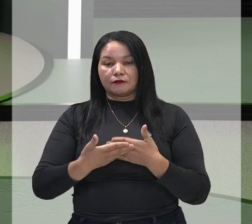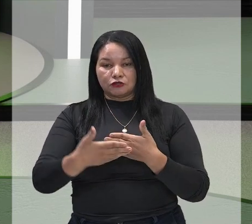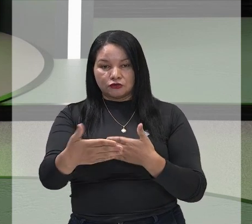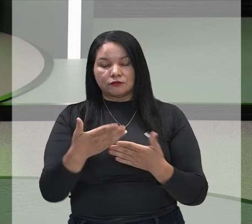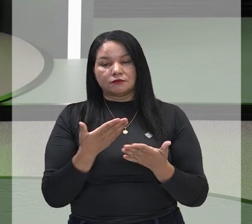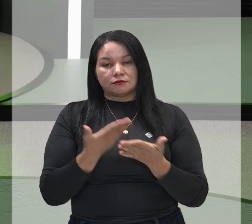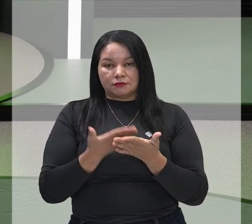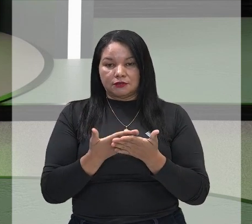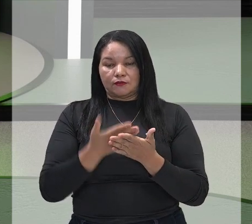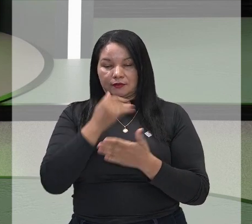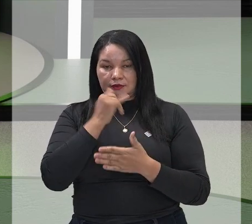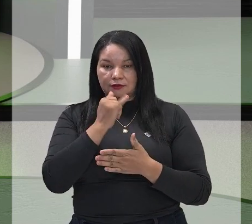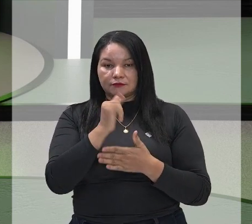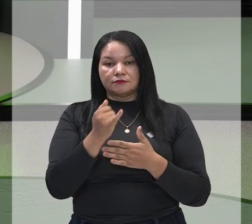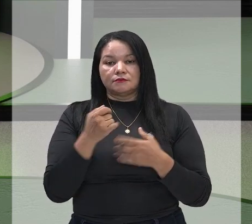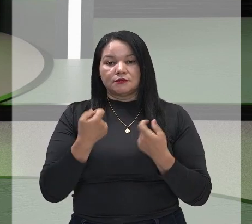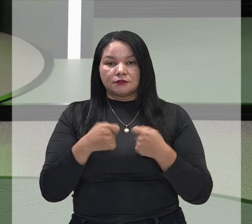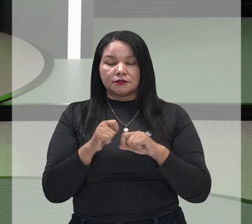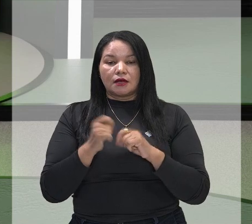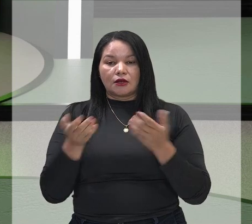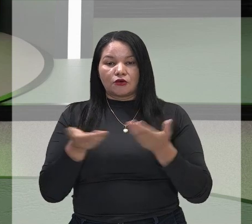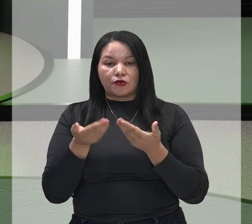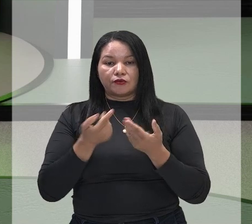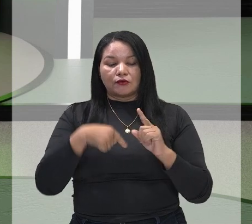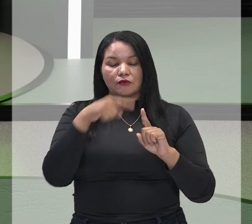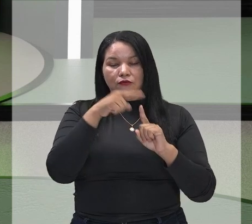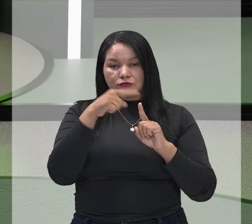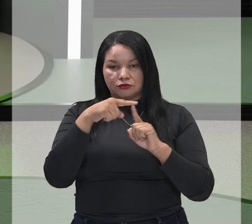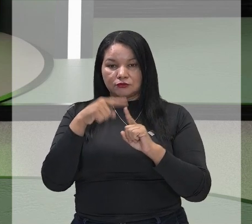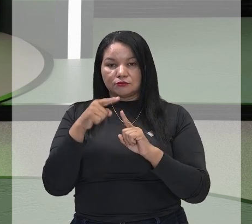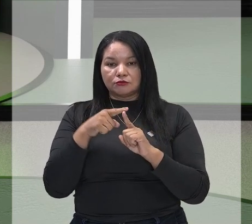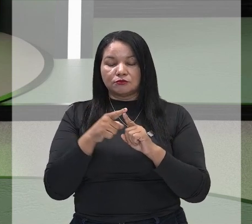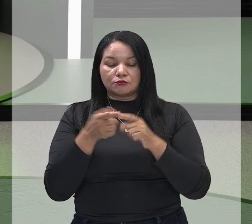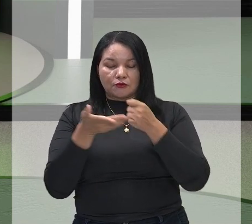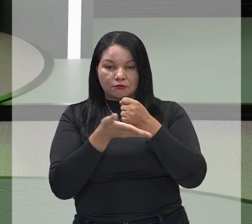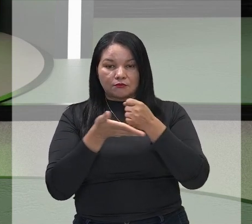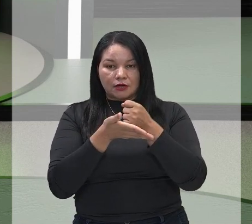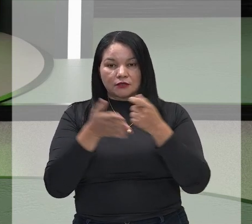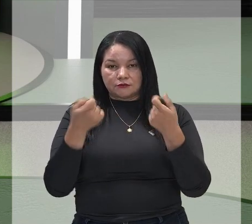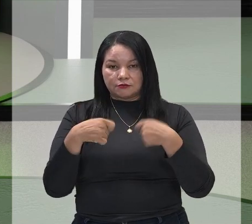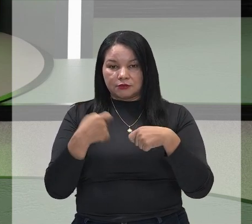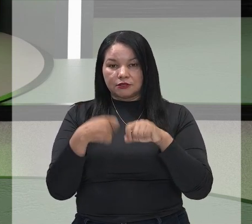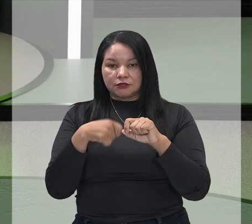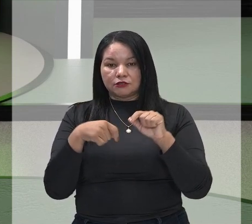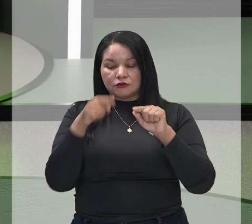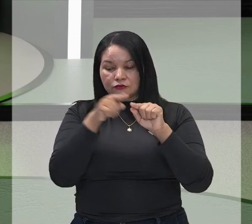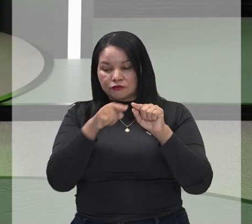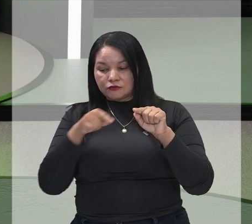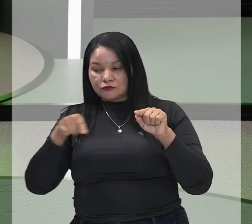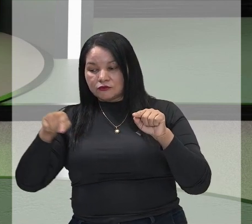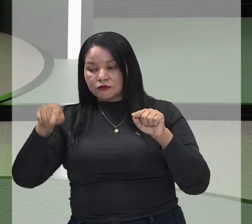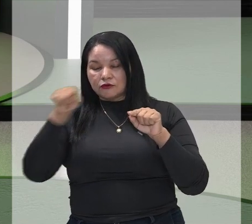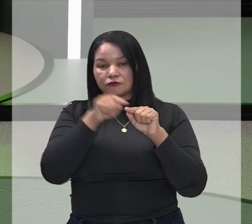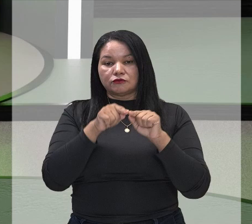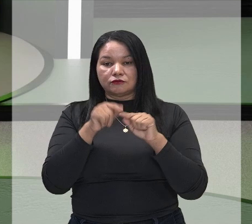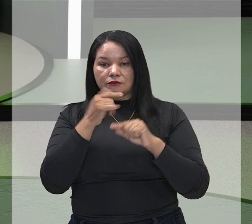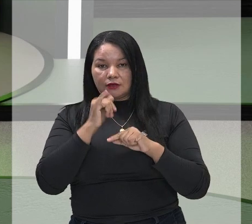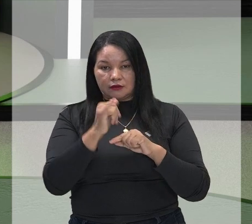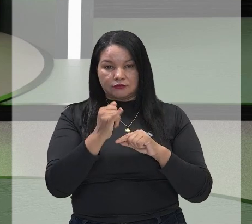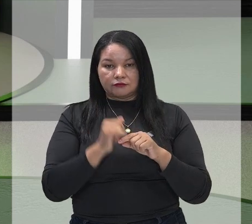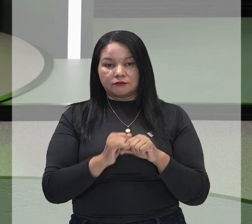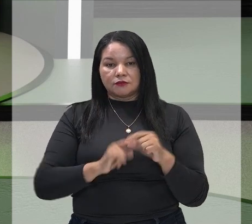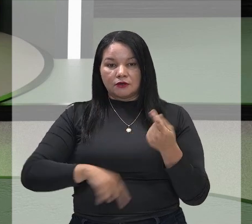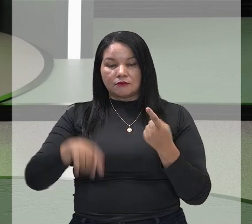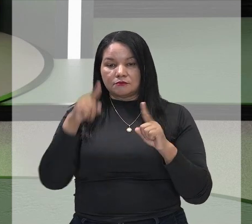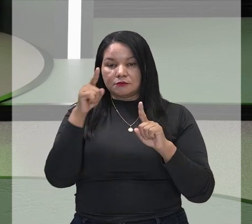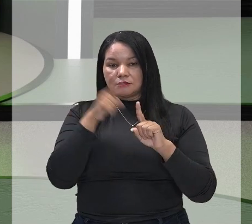vou falar para você agora sobre os componentes básicos que são necessários para formar um circuito elétrico. Primeiro deles é